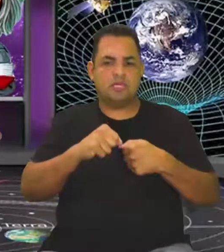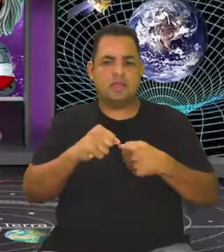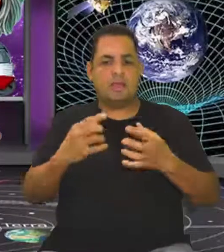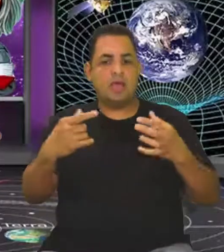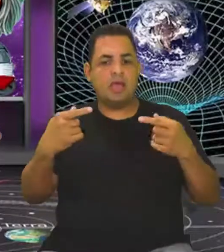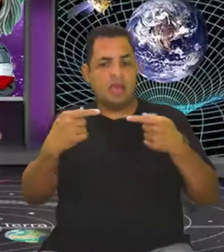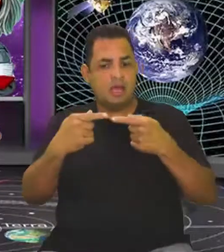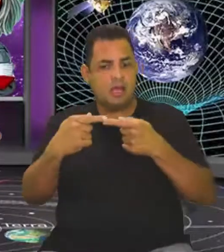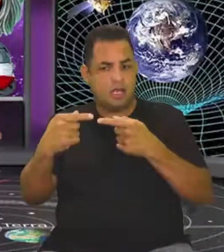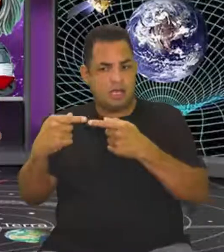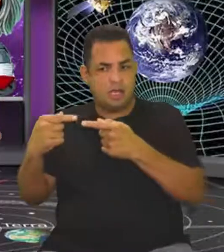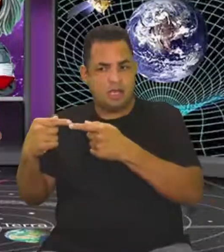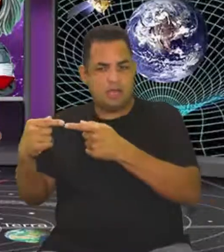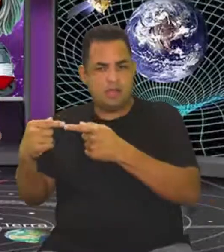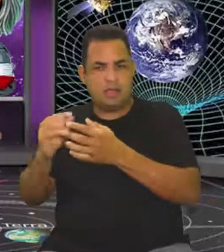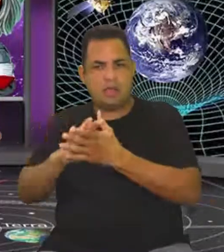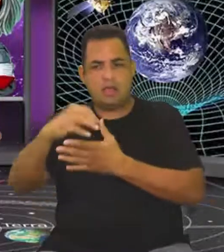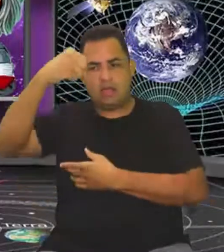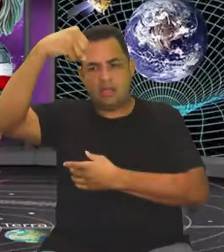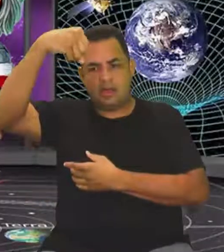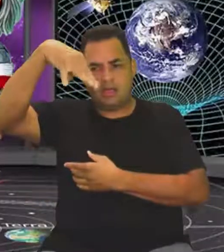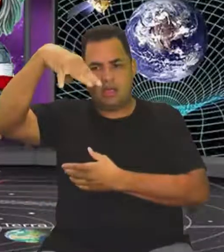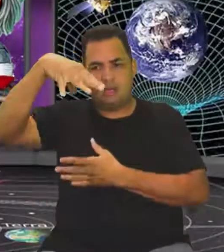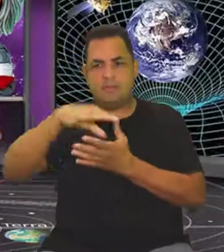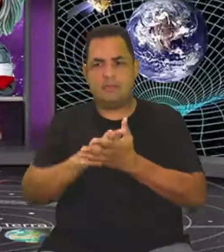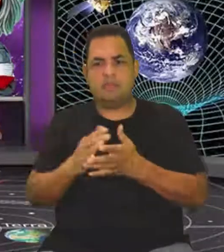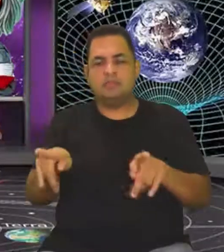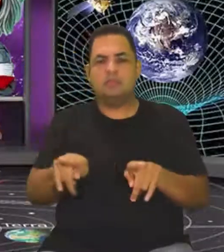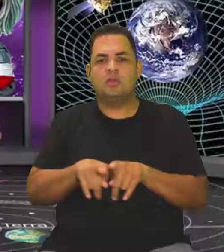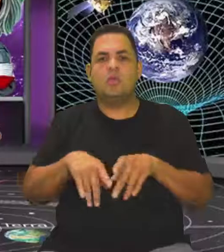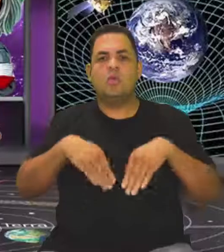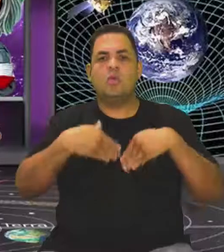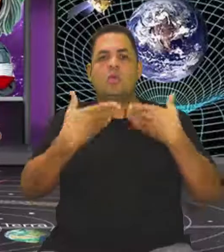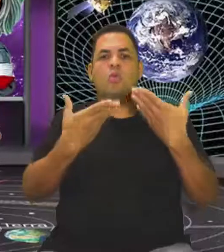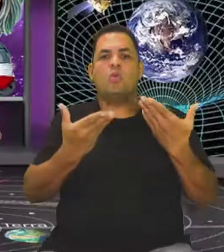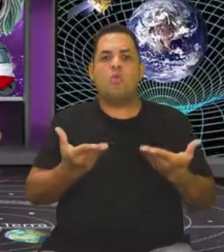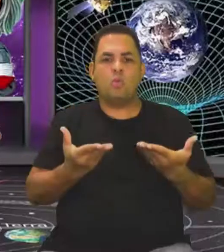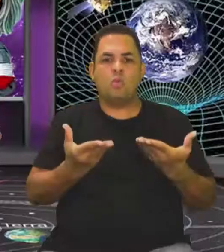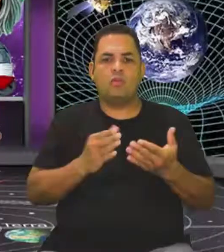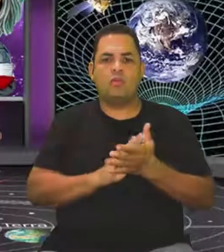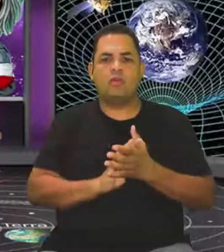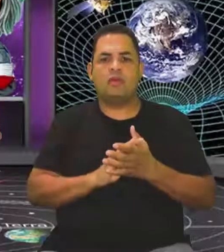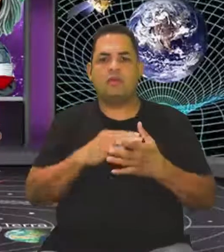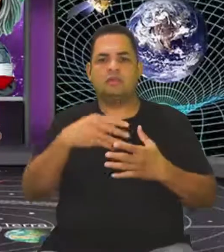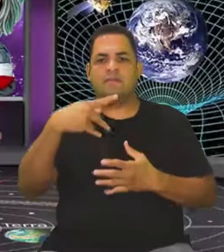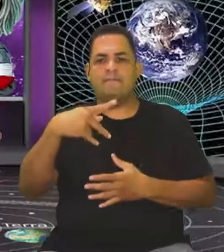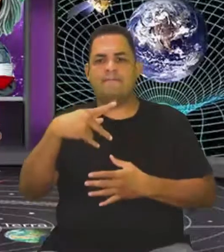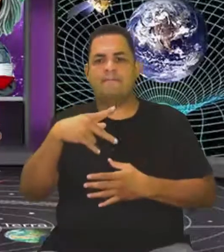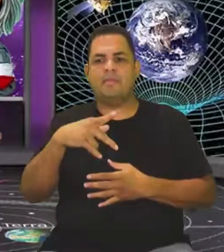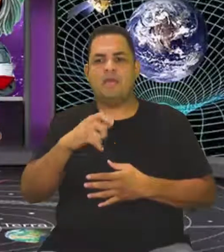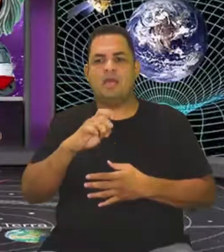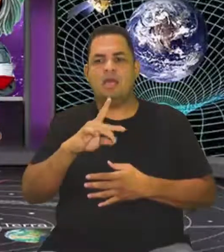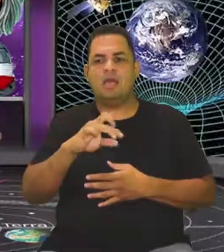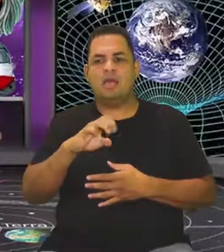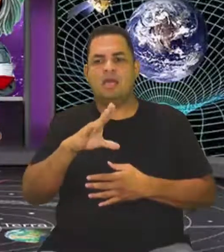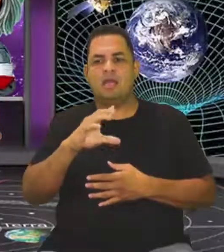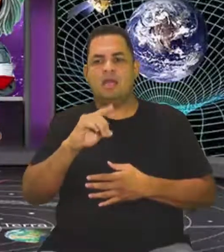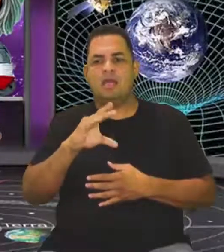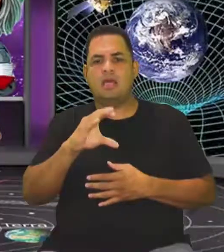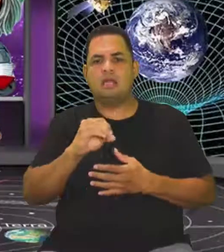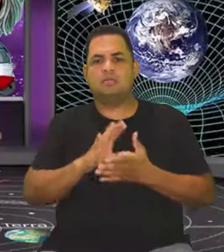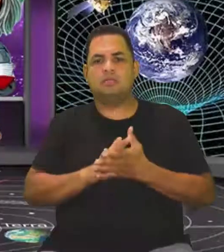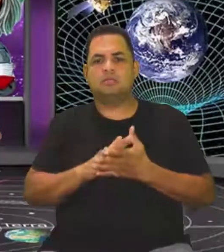passada? Bom, qual é a diferença? É que quando eu faço uma associação em paralelo de lâmpadas, por exemplo, se eu